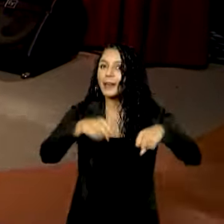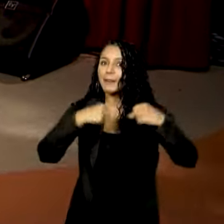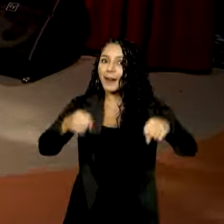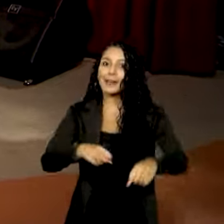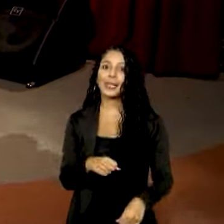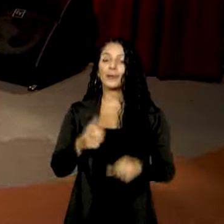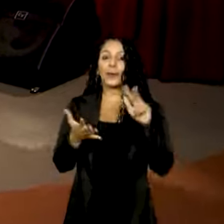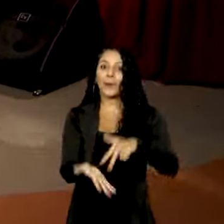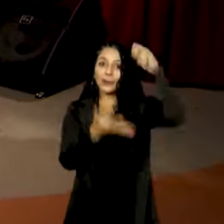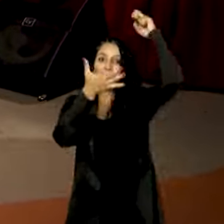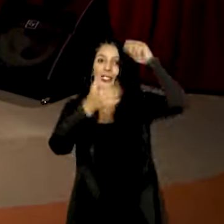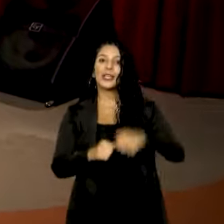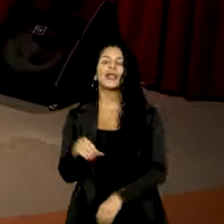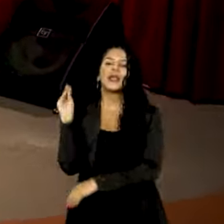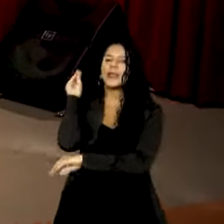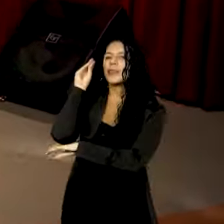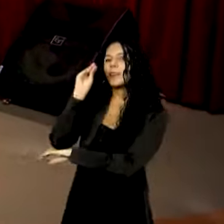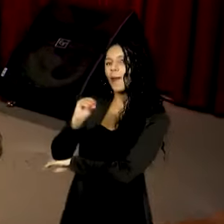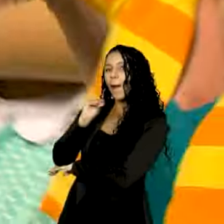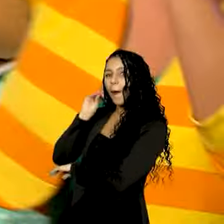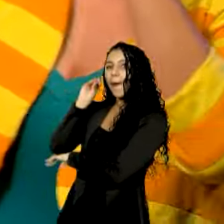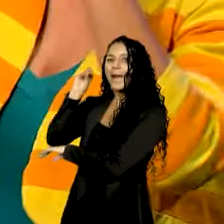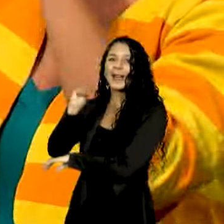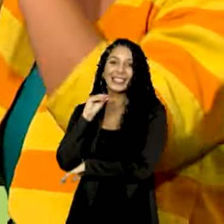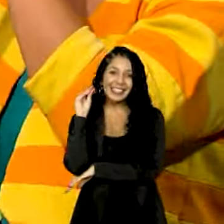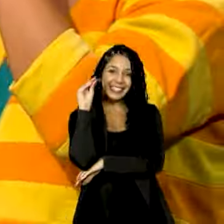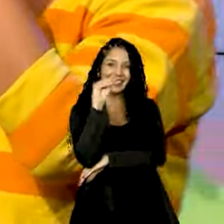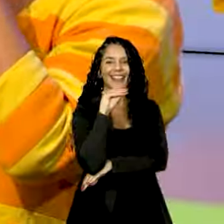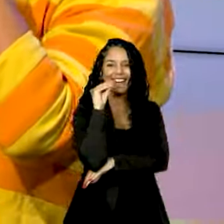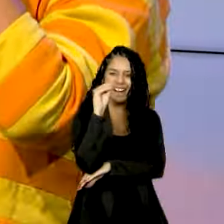frente e dê um salto.